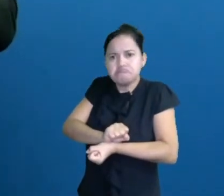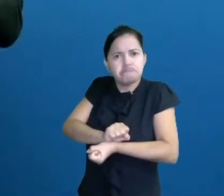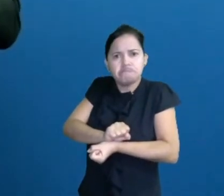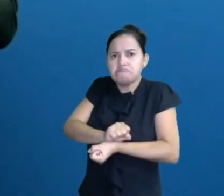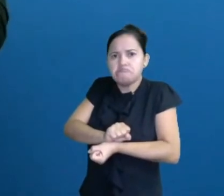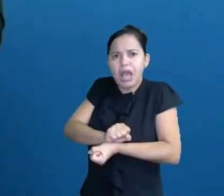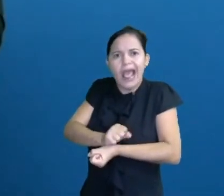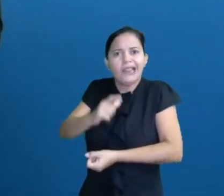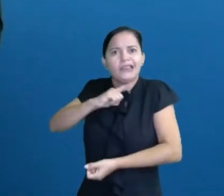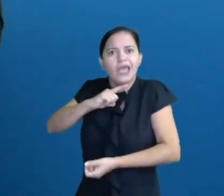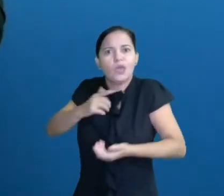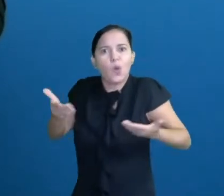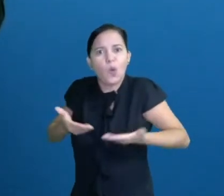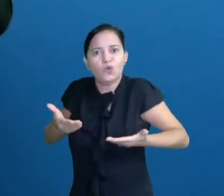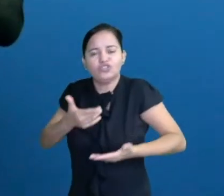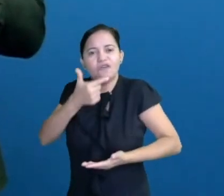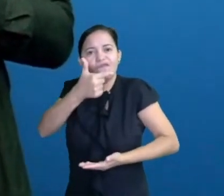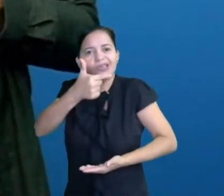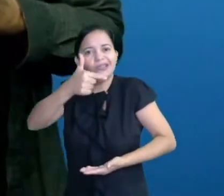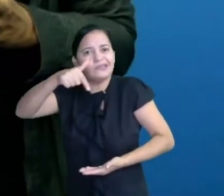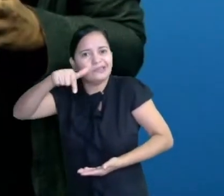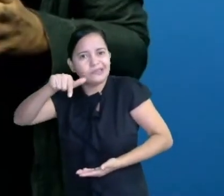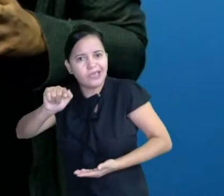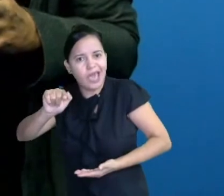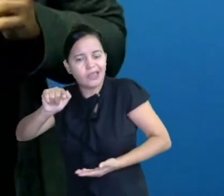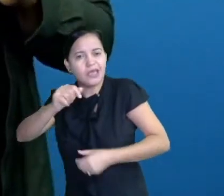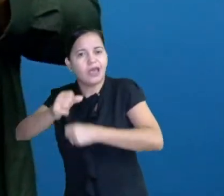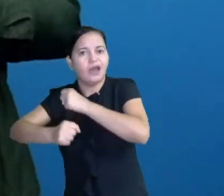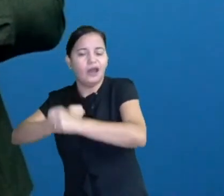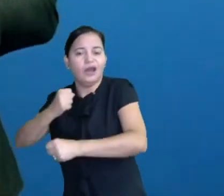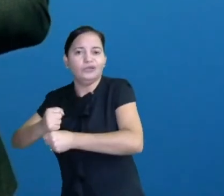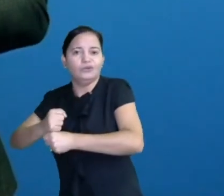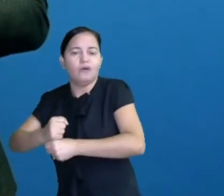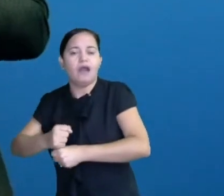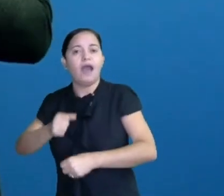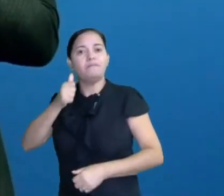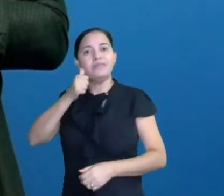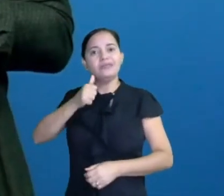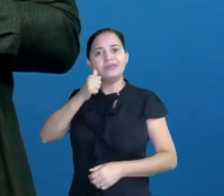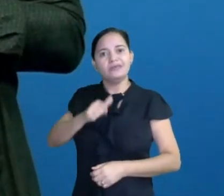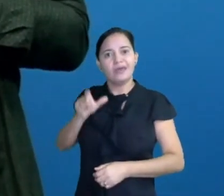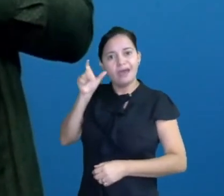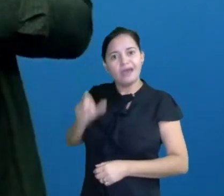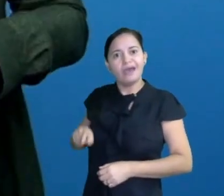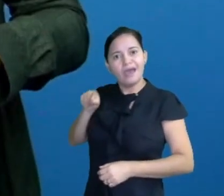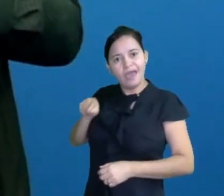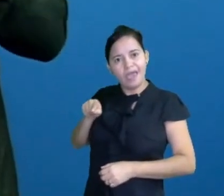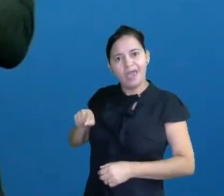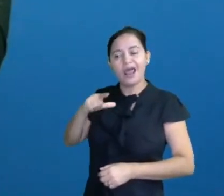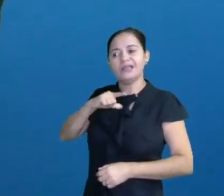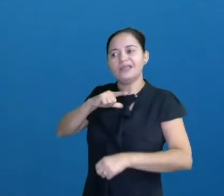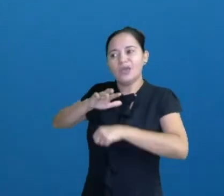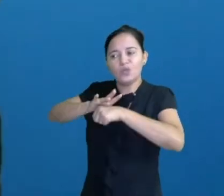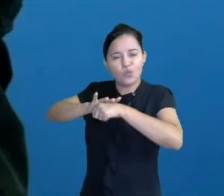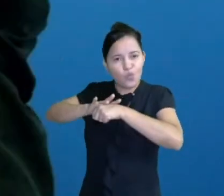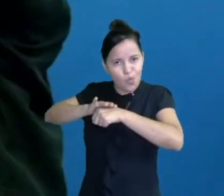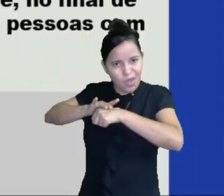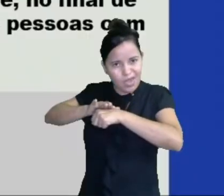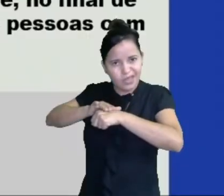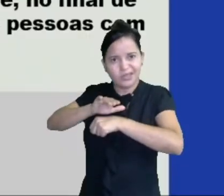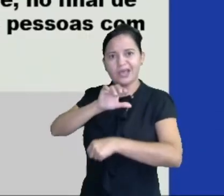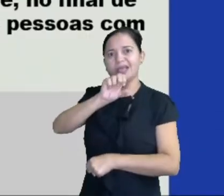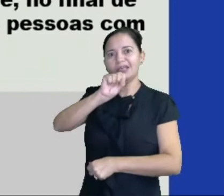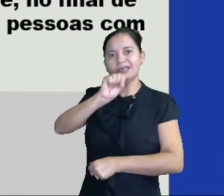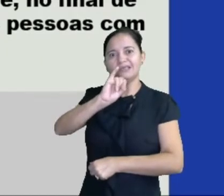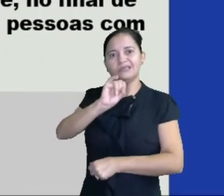hoje, atualmente, 27 anos. Ela tem uma síndrome, que a gente vai falar um pouquinho dela sobre isso agora. Por favor, produção, nosso próximo slide. Essa